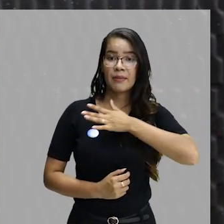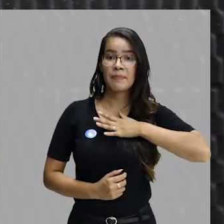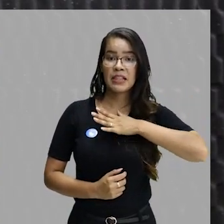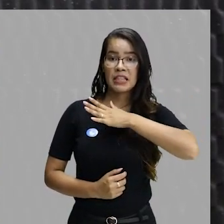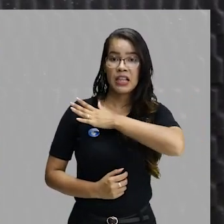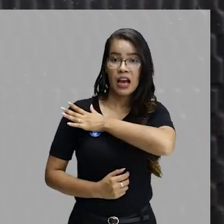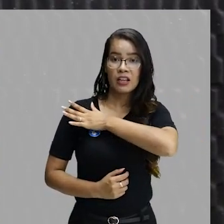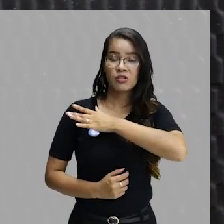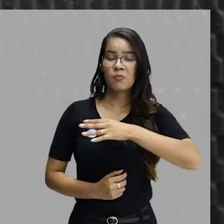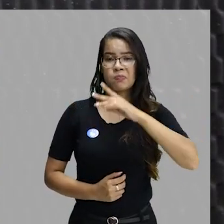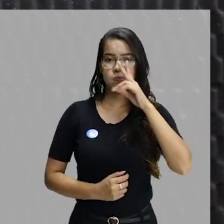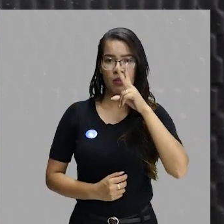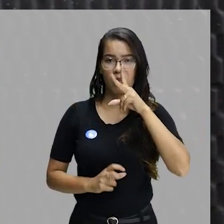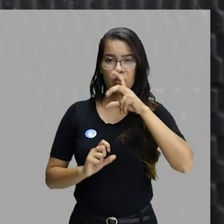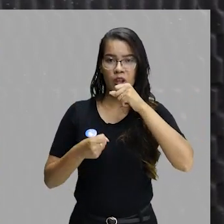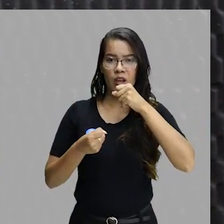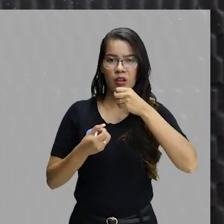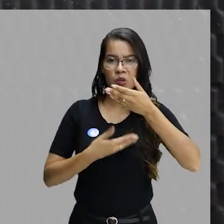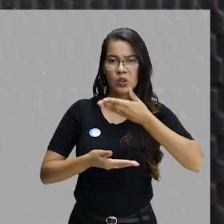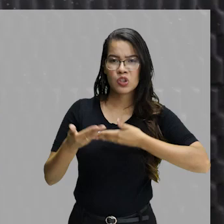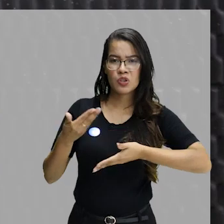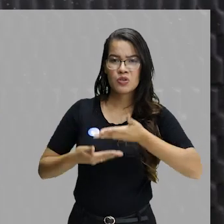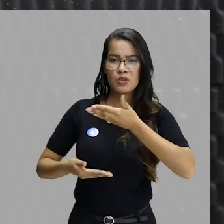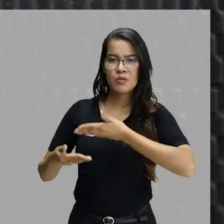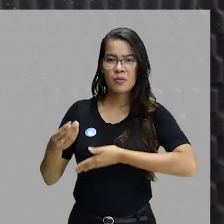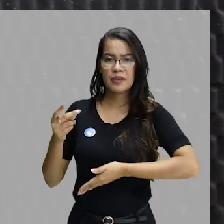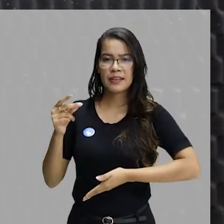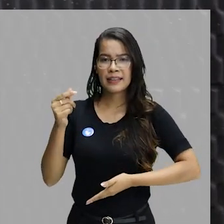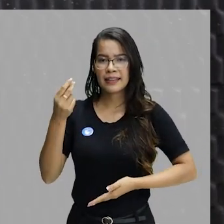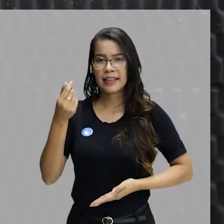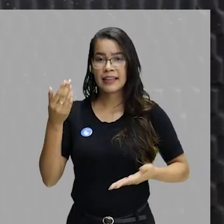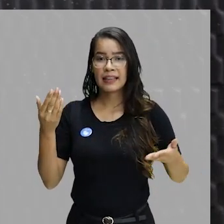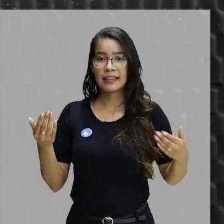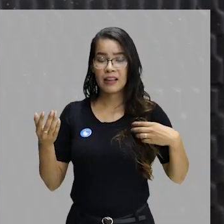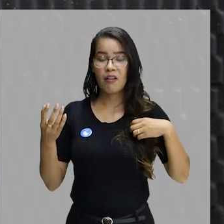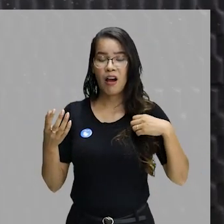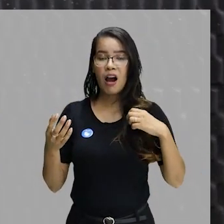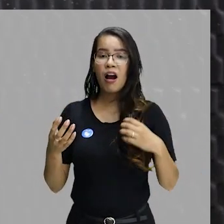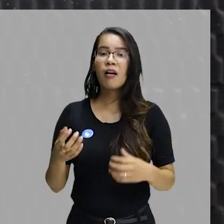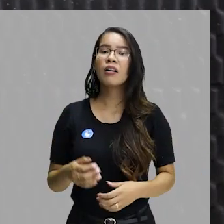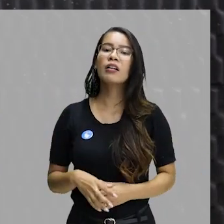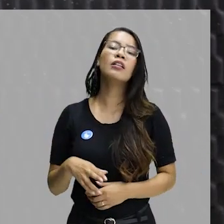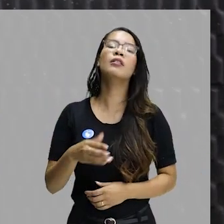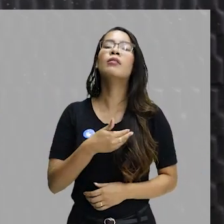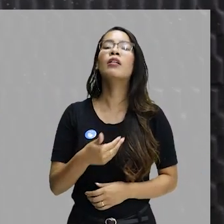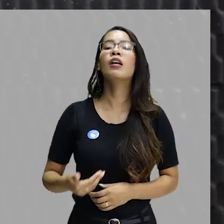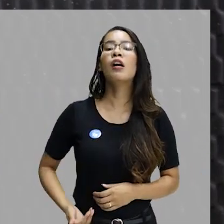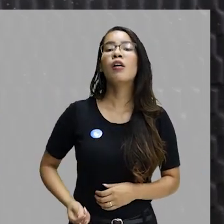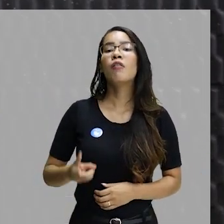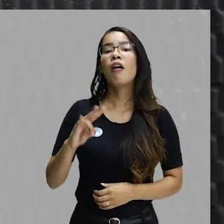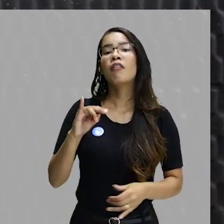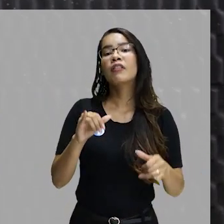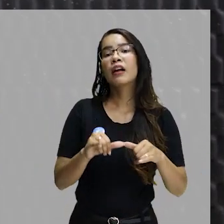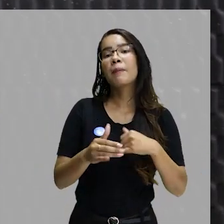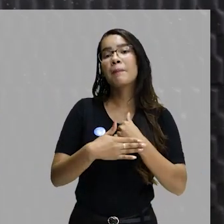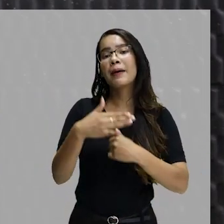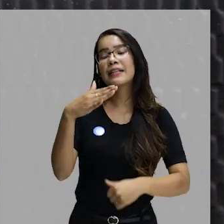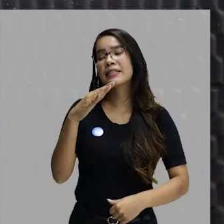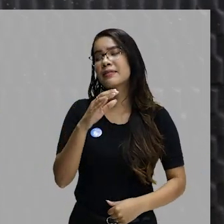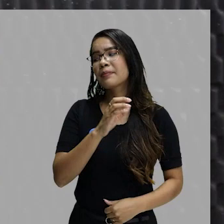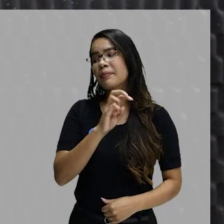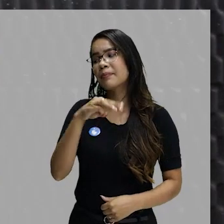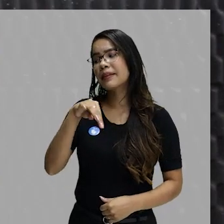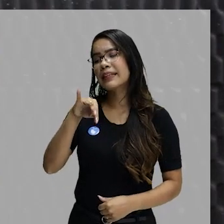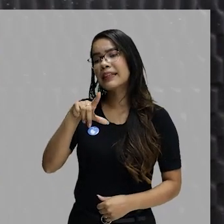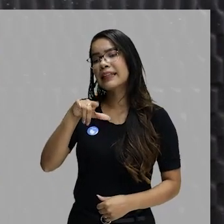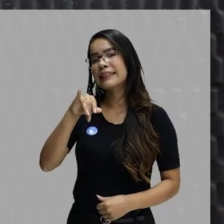distribuir riqueza, que é o que vai acontecer. Essa república ela vai se militarizar. Ela vai cada vez mais ter a presença de militares no